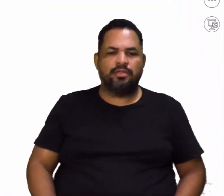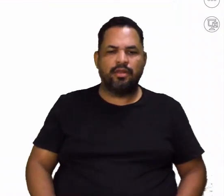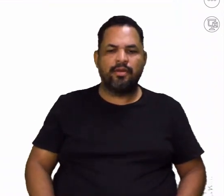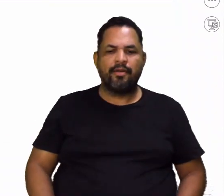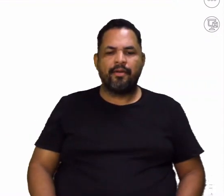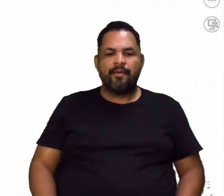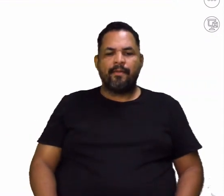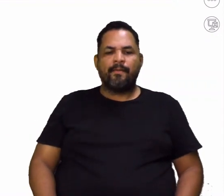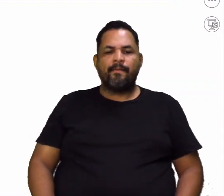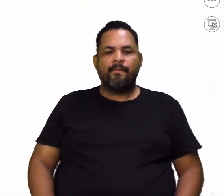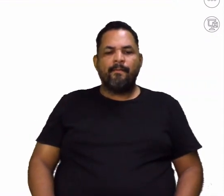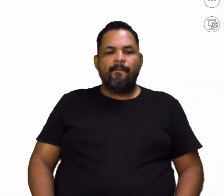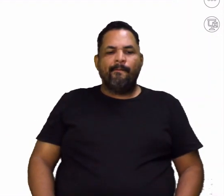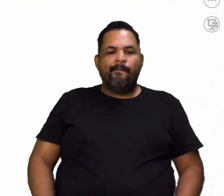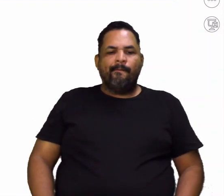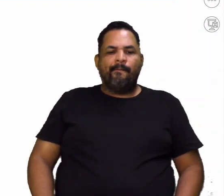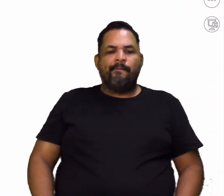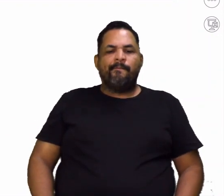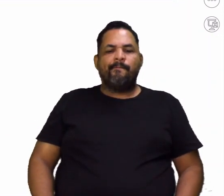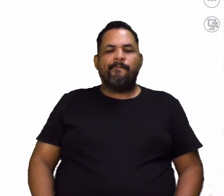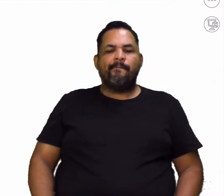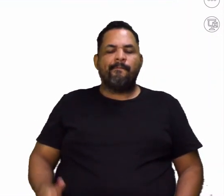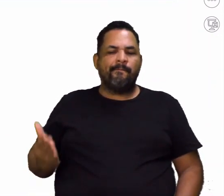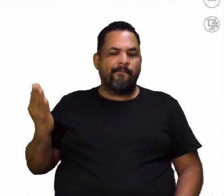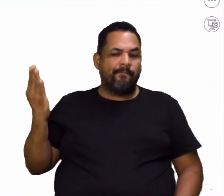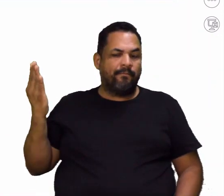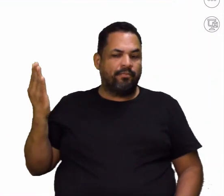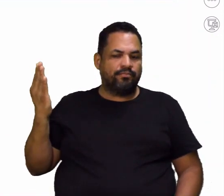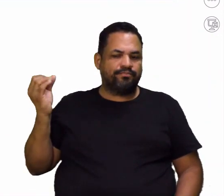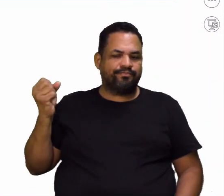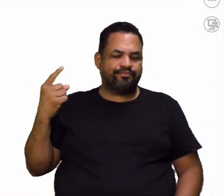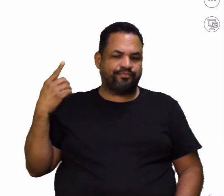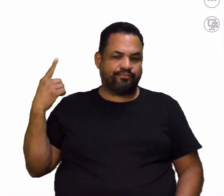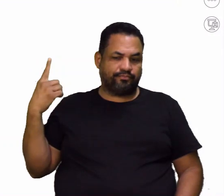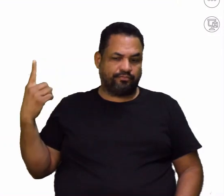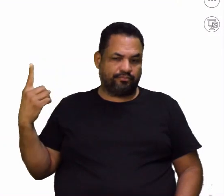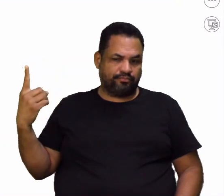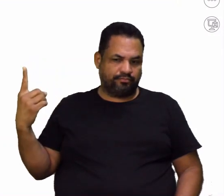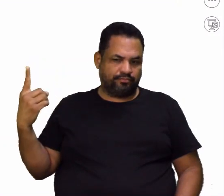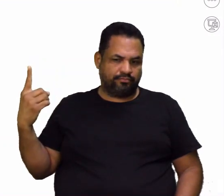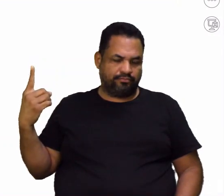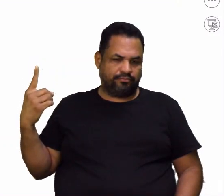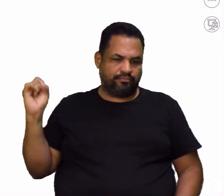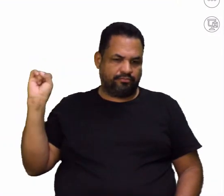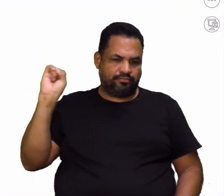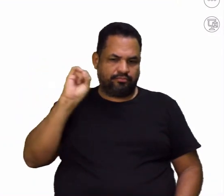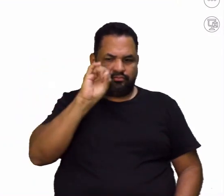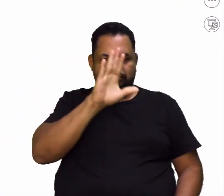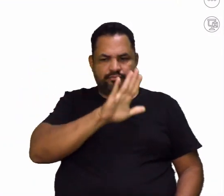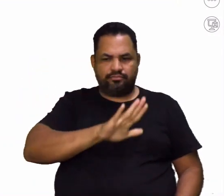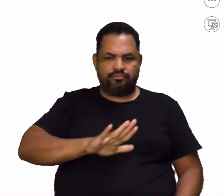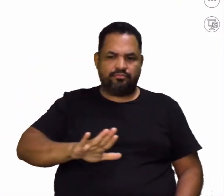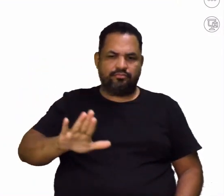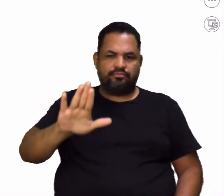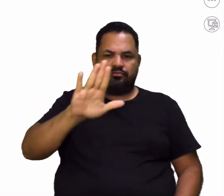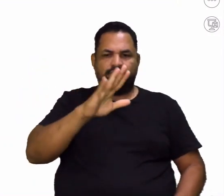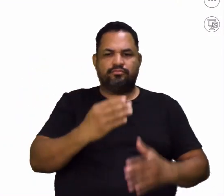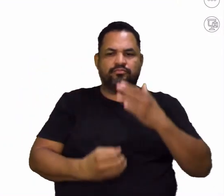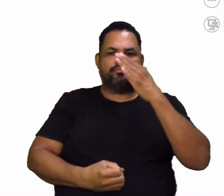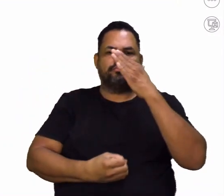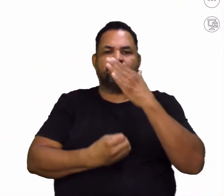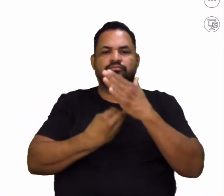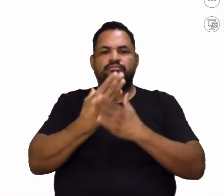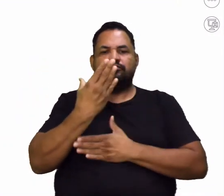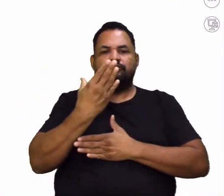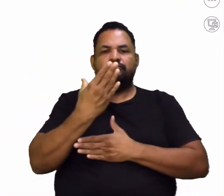aqui esta imagem aqui é que deu né que nasceu a partir daí que